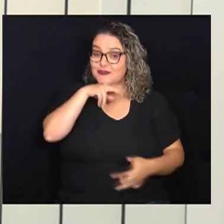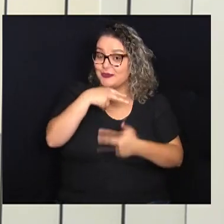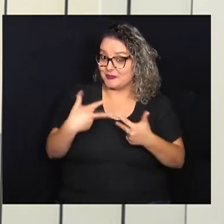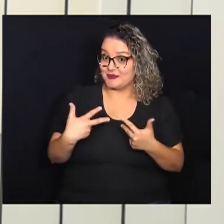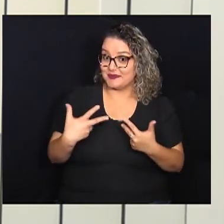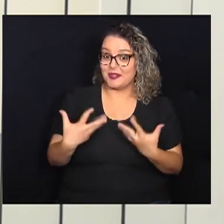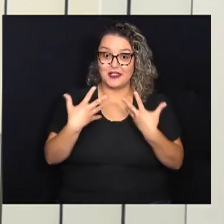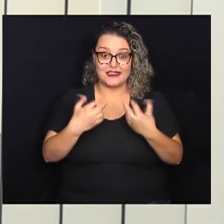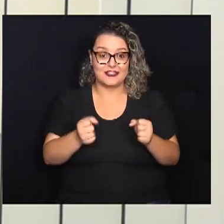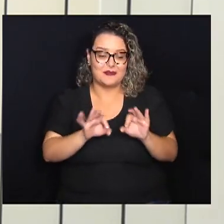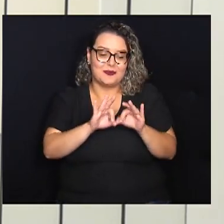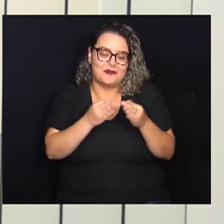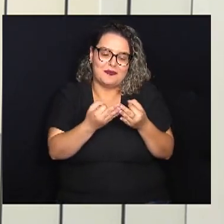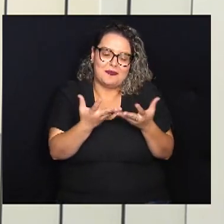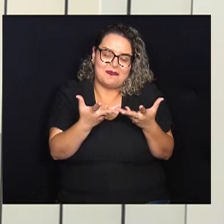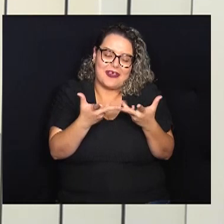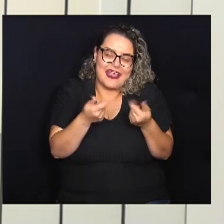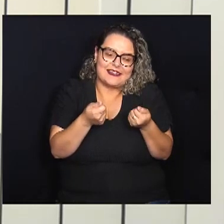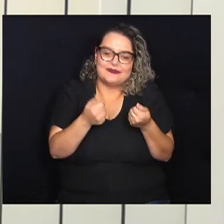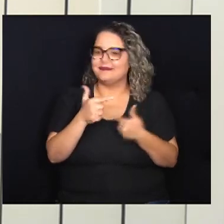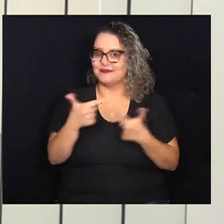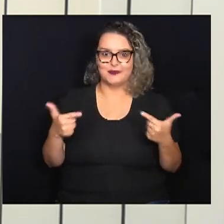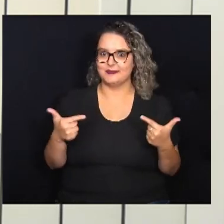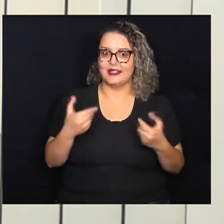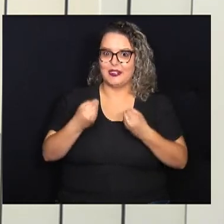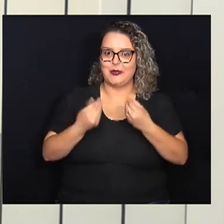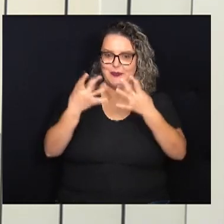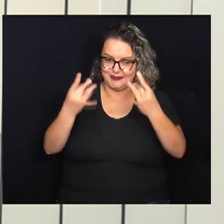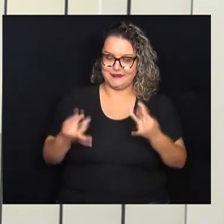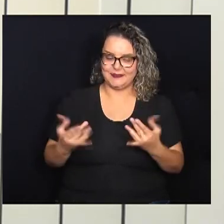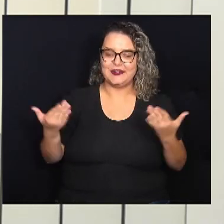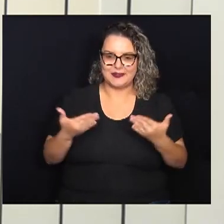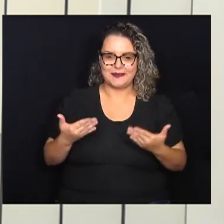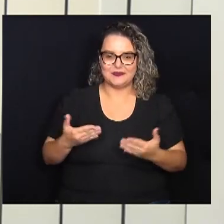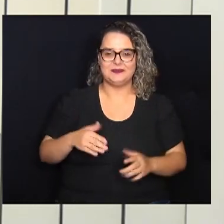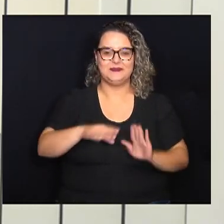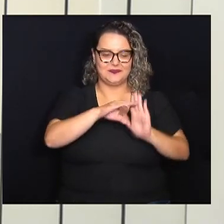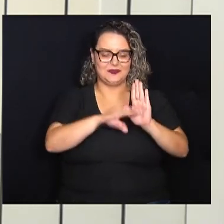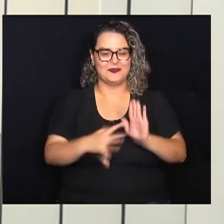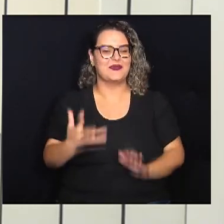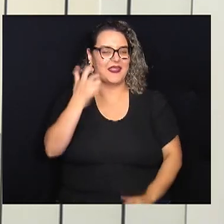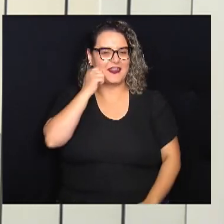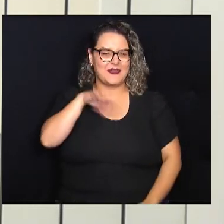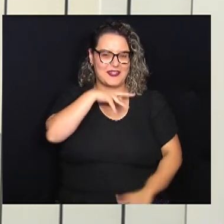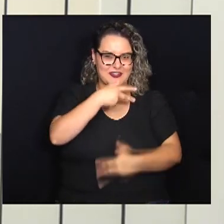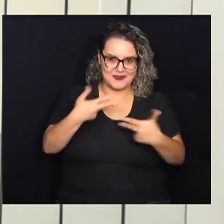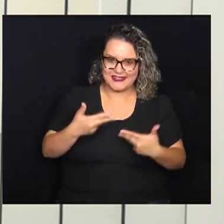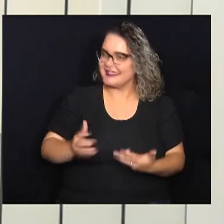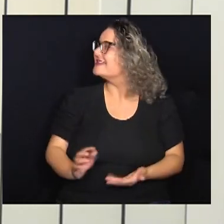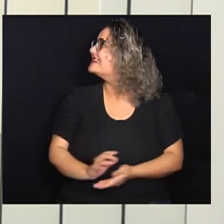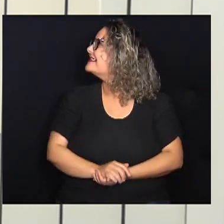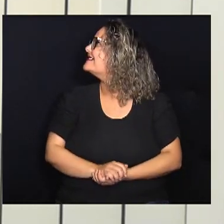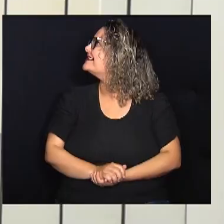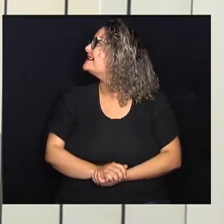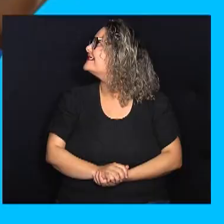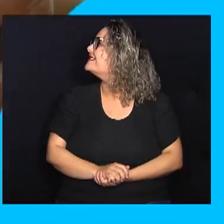mandar sugestões para o nosso WhatsApp. Até breve, até a próxima edição. Tchau, tchau!